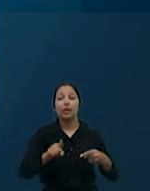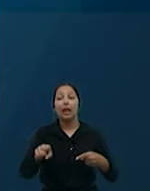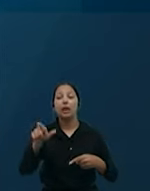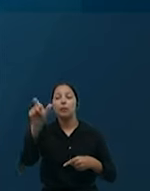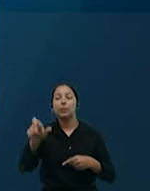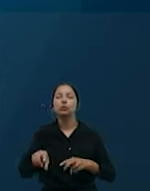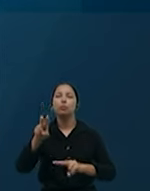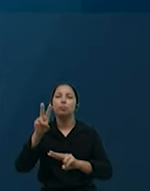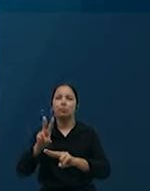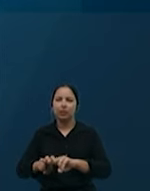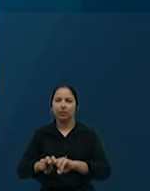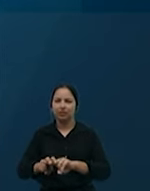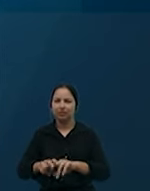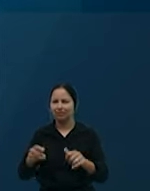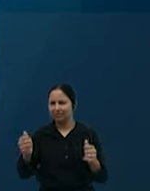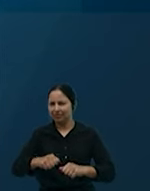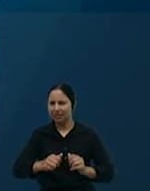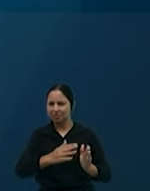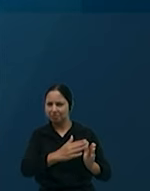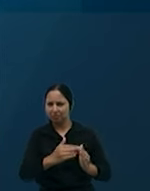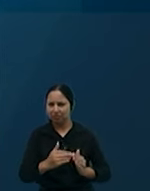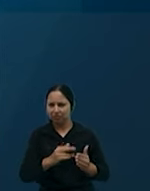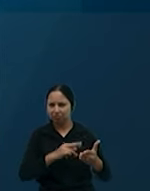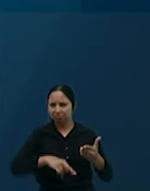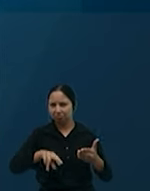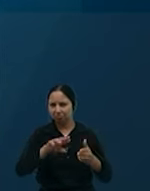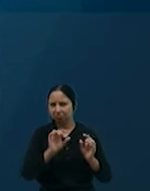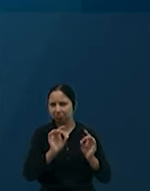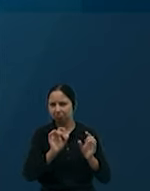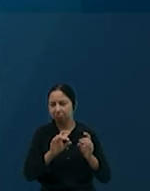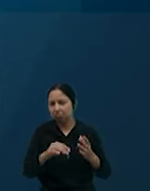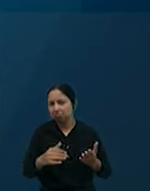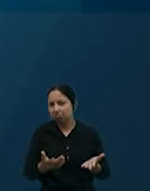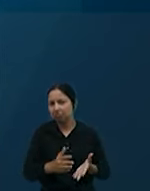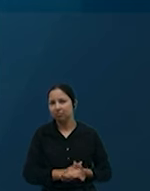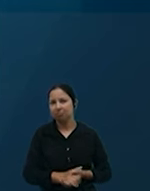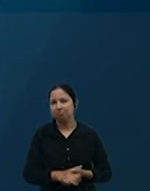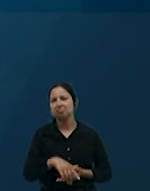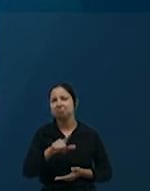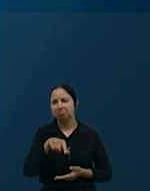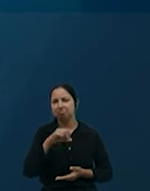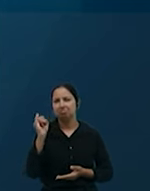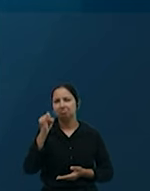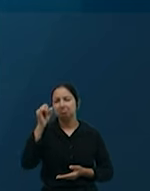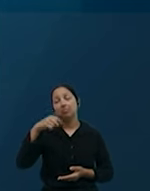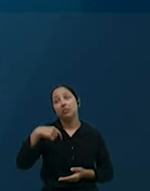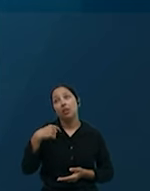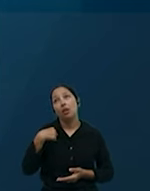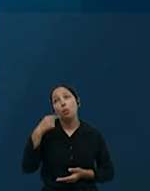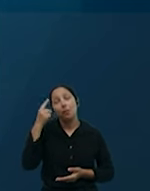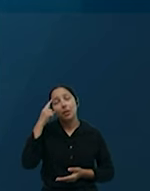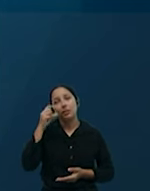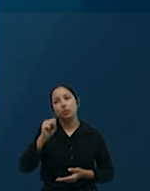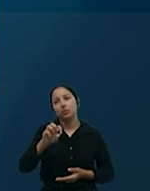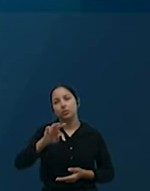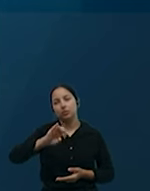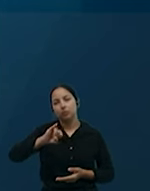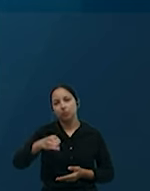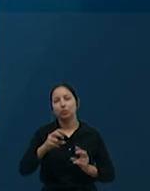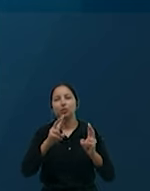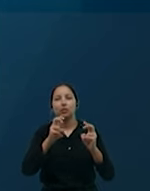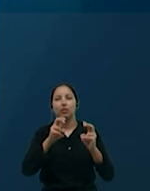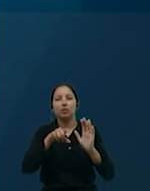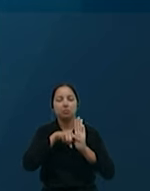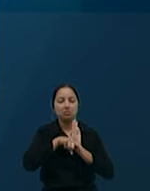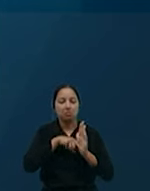para demandar no âmbito do juizado especial. Penso que seria importante que o STJ se debruçasse sobre